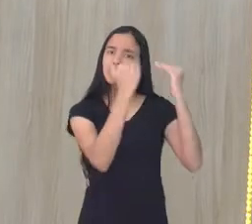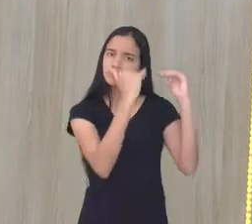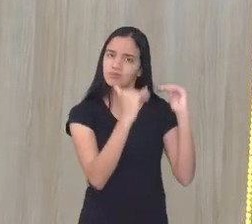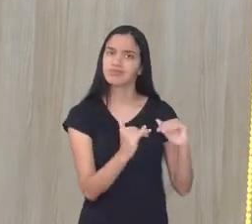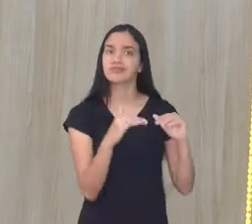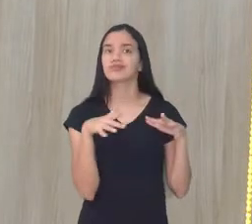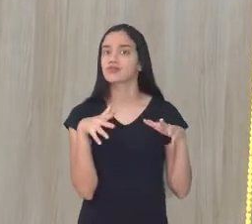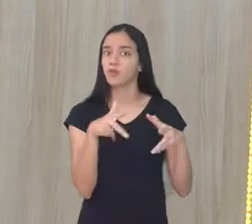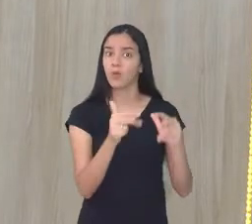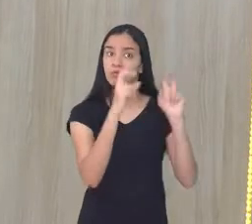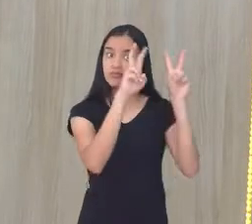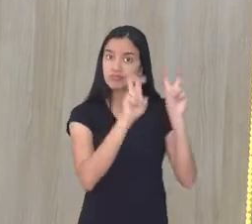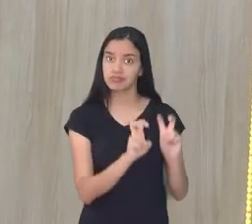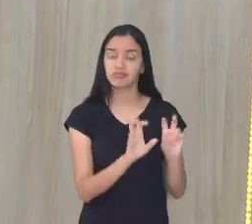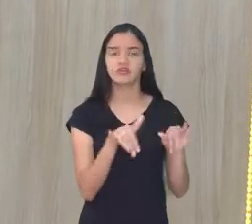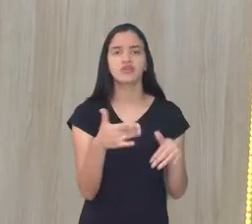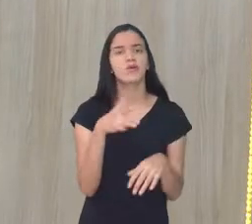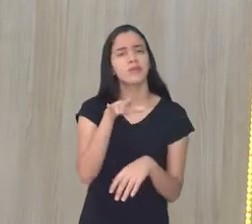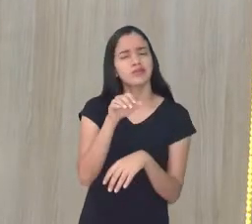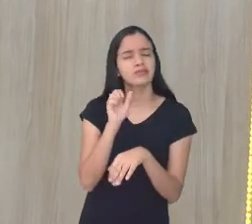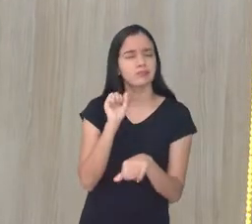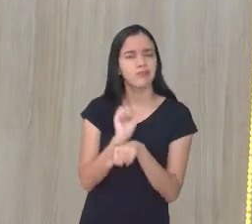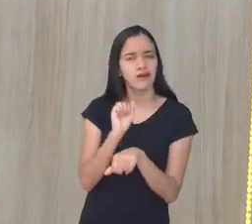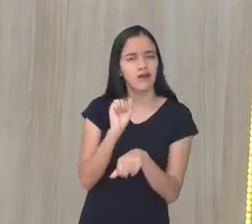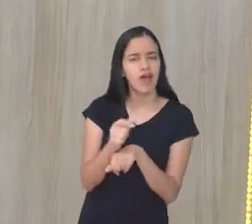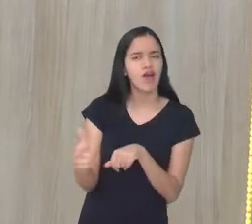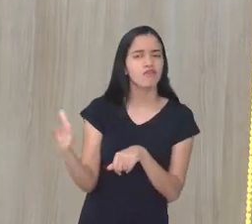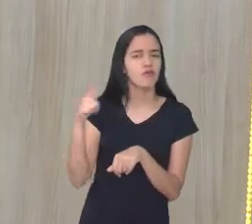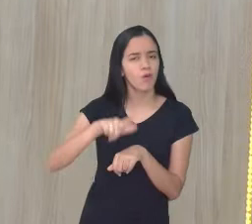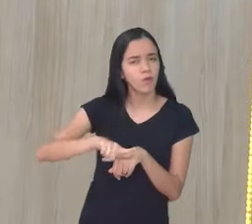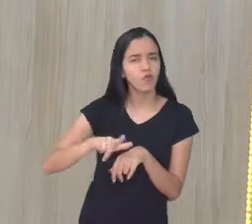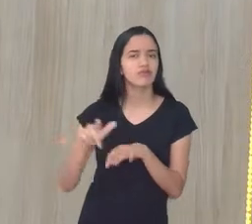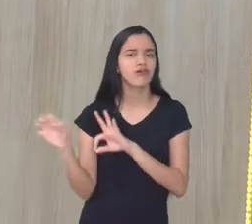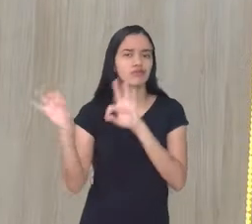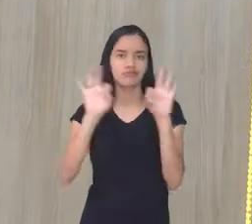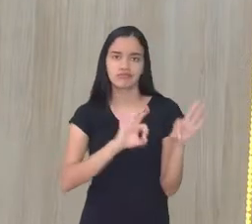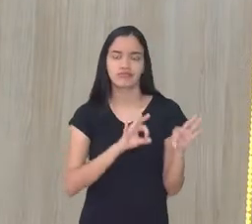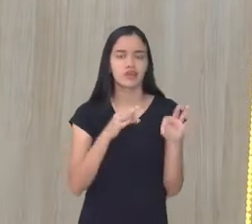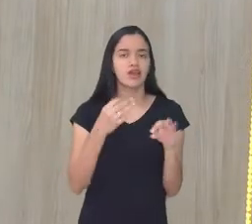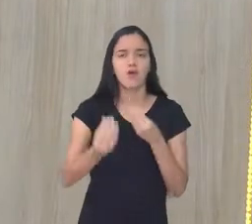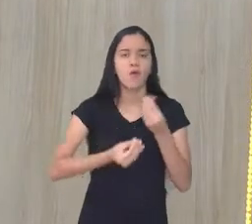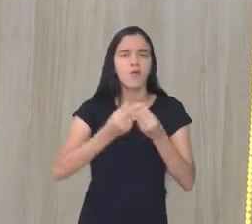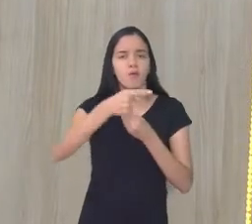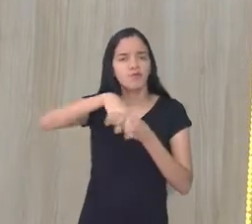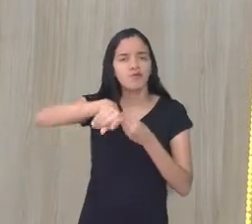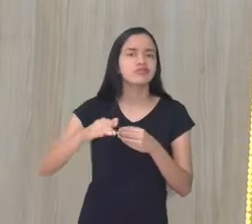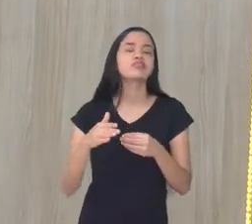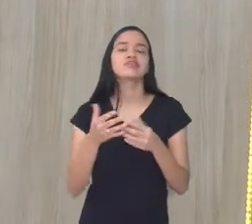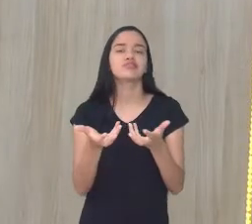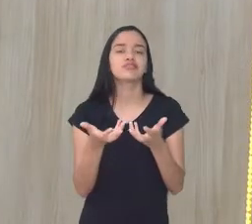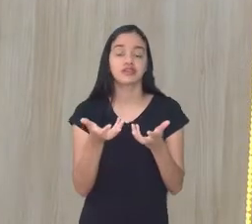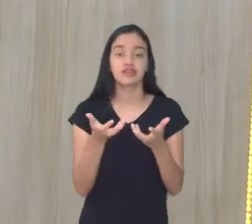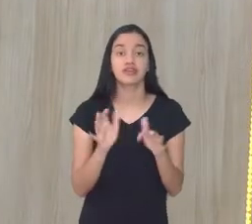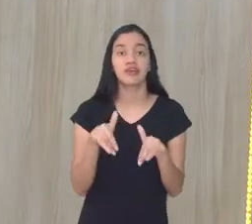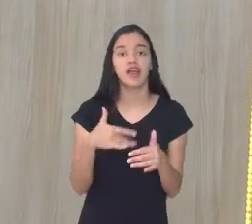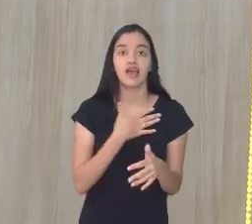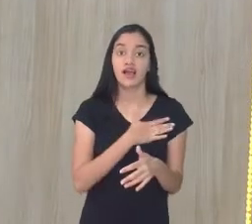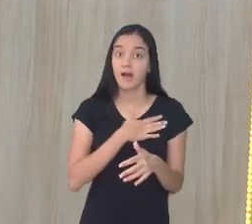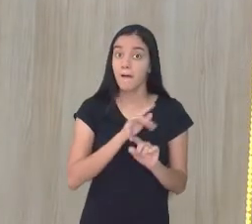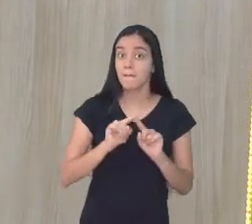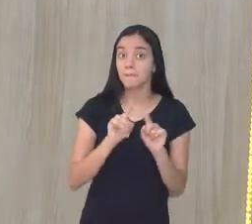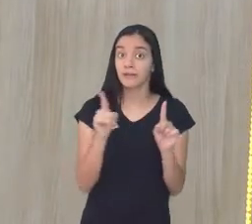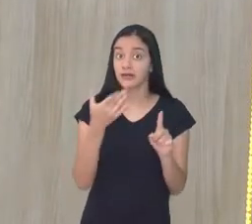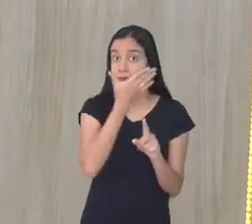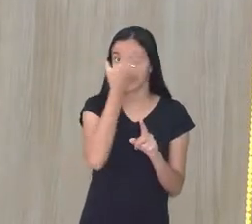os assuntos. E vocês vão poder pausar, voltar, assistir a aula do jeito que vocês mais gostam, né? Sem esquecer